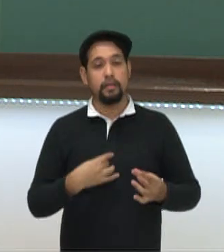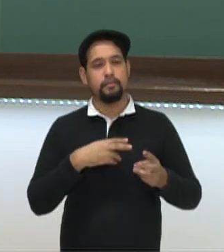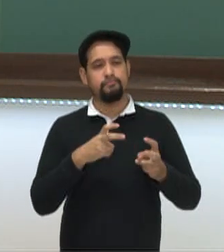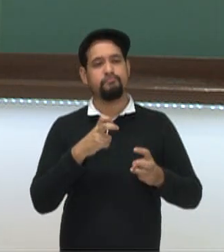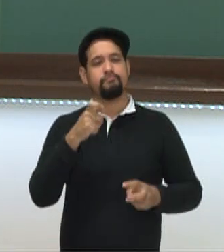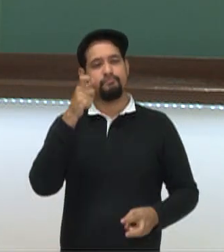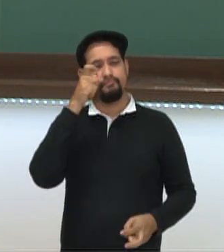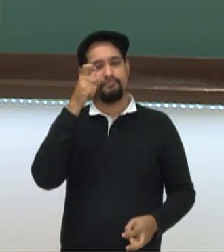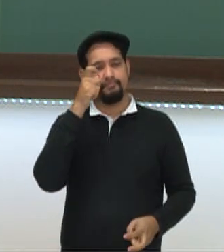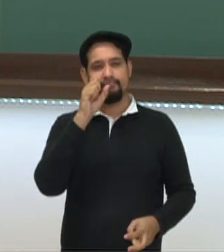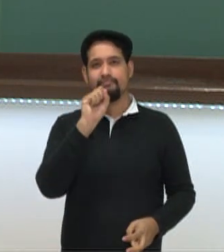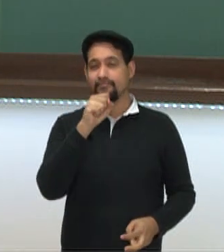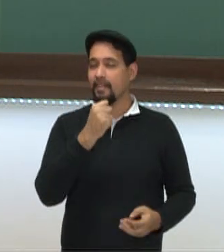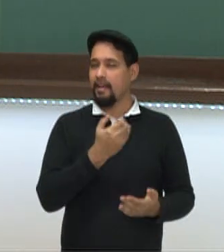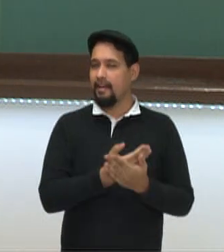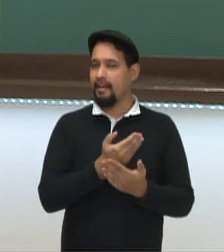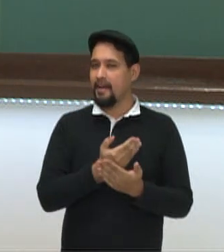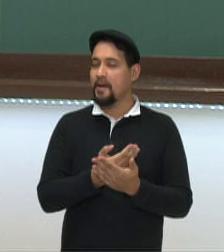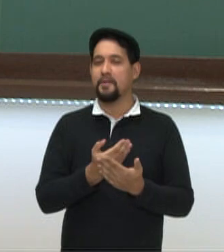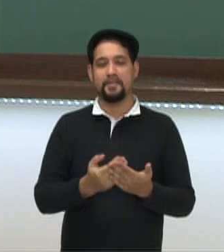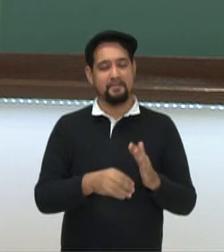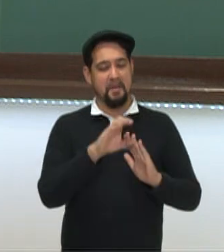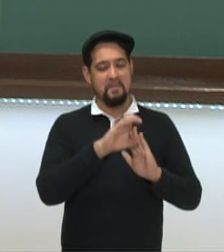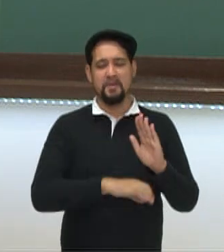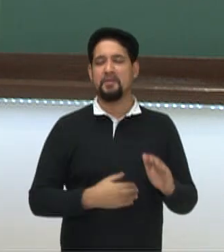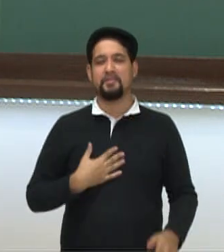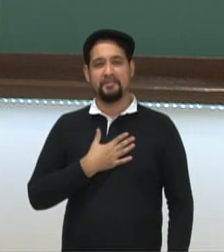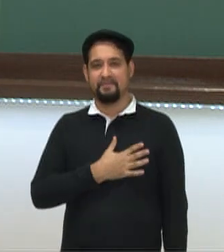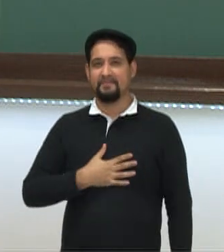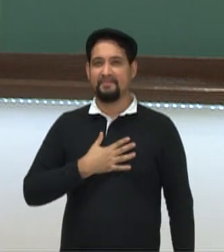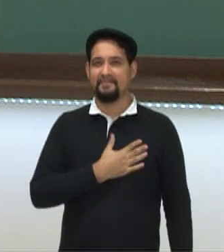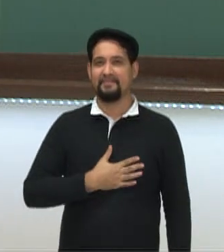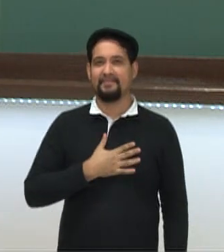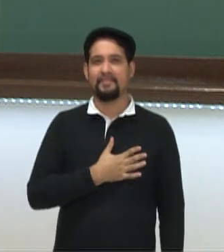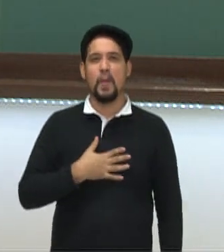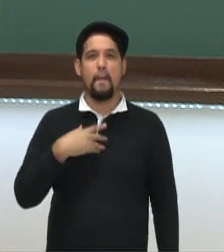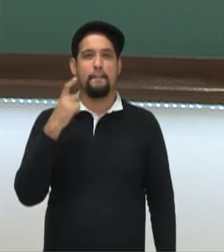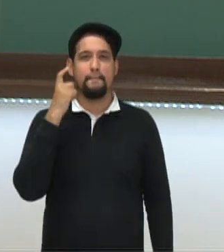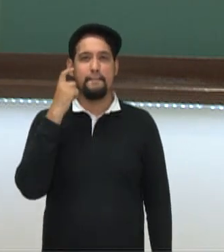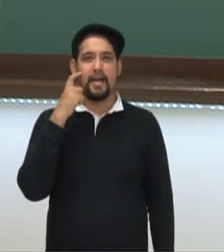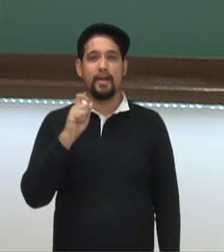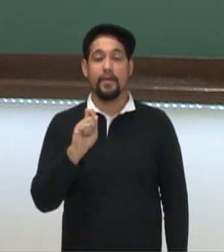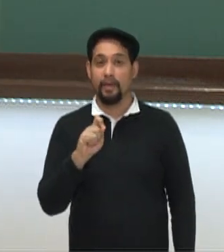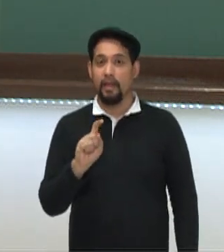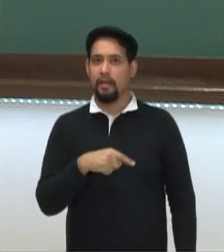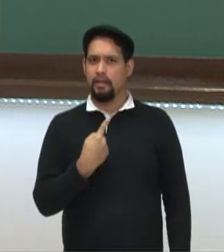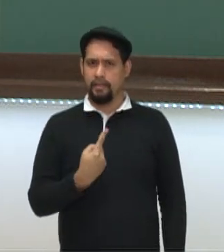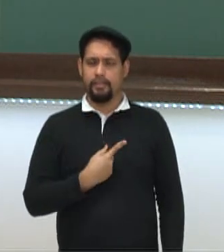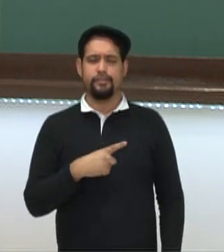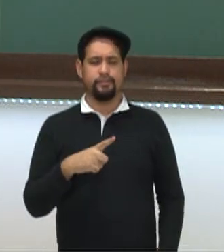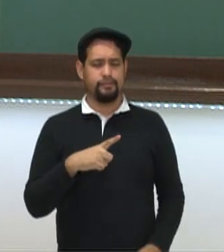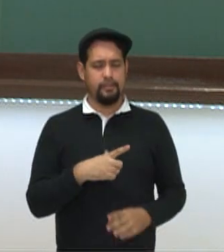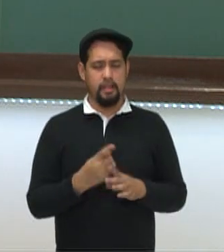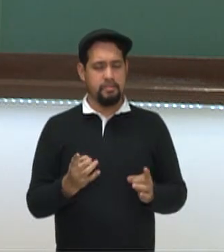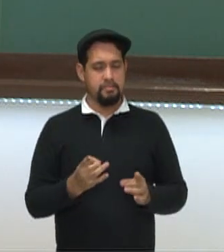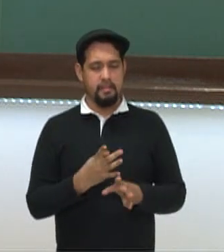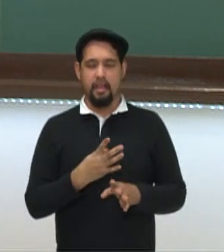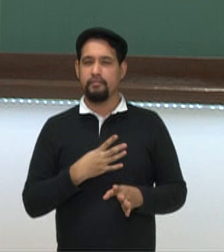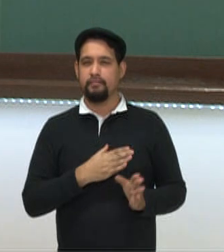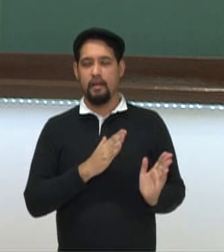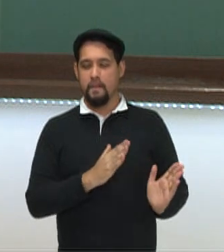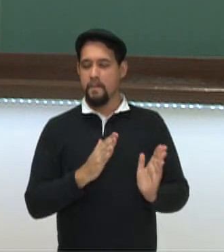muito interessante esta aula, este capítulo, eu gostei muito. Pensei que nós tínhamos superado esta